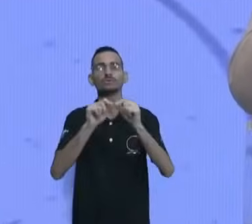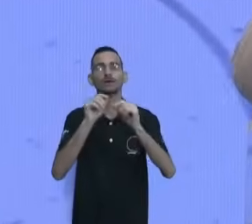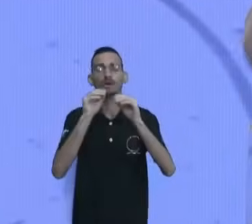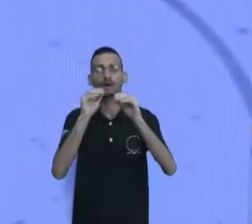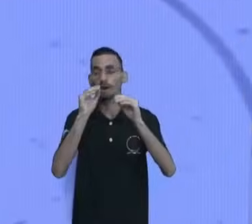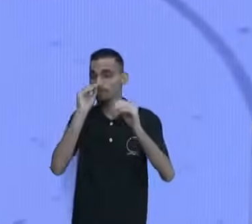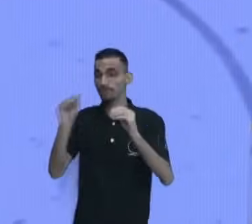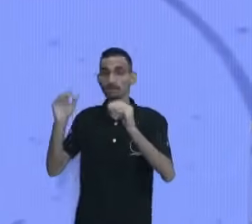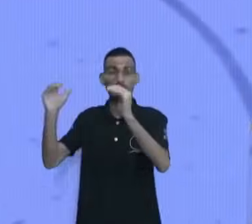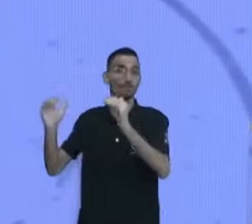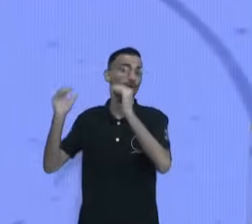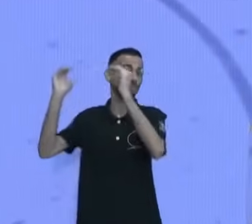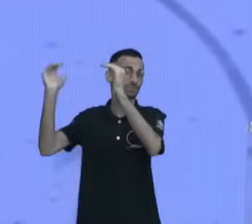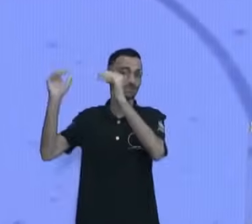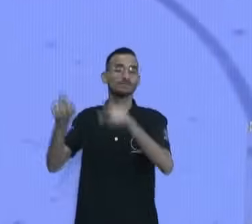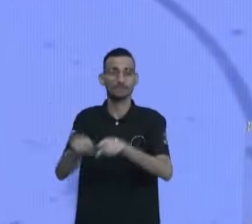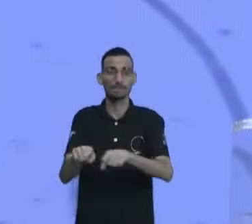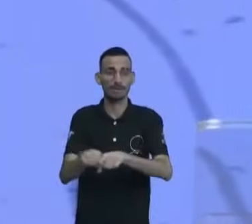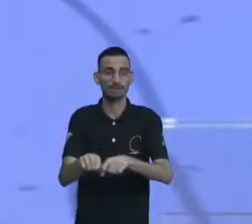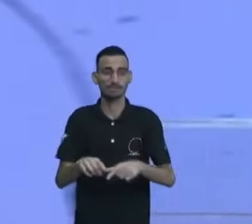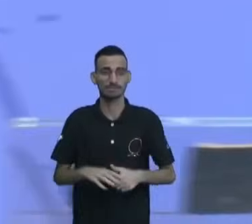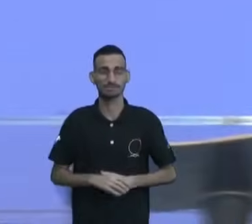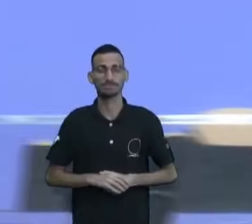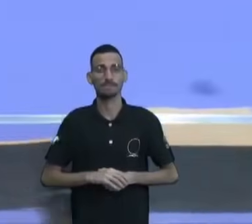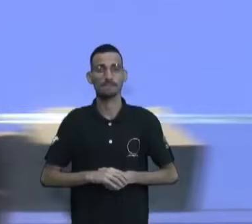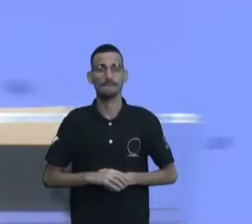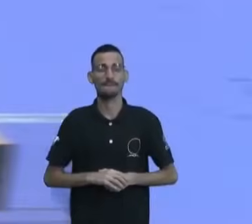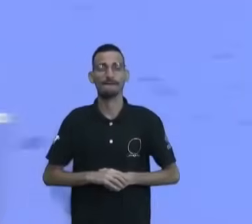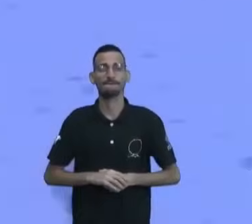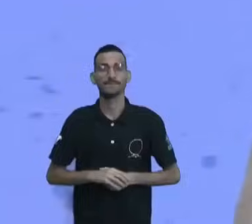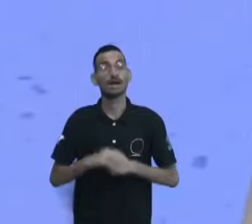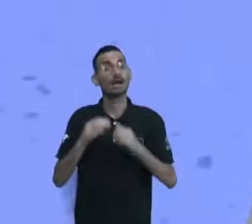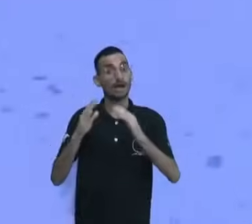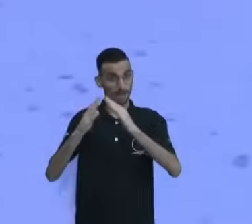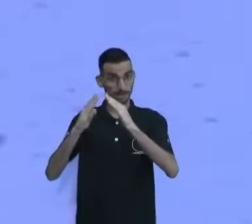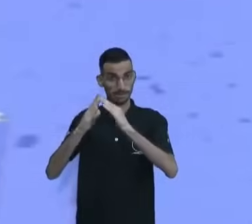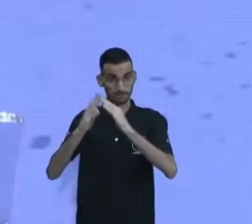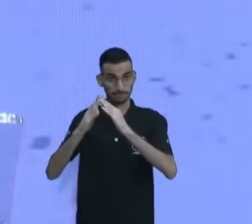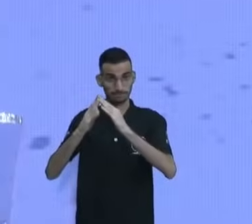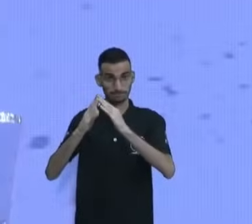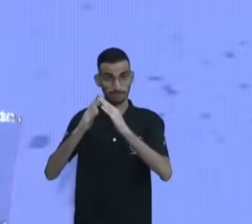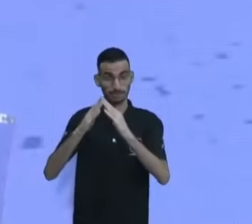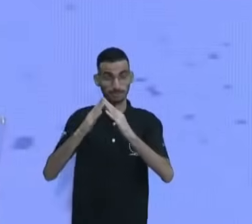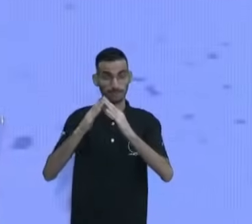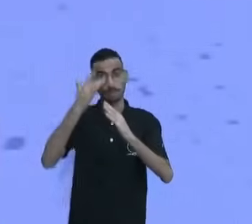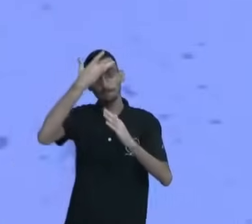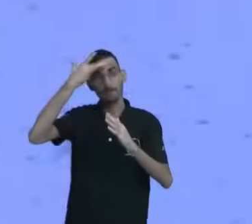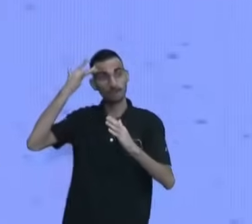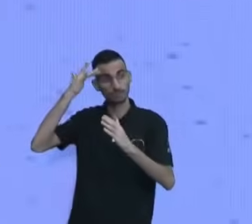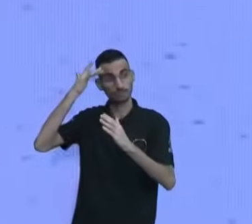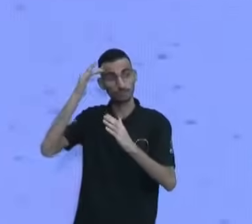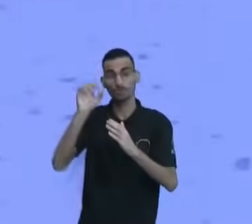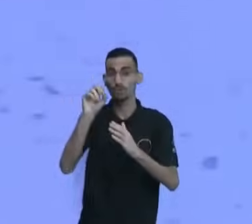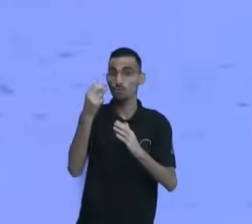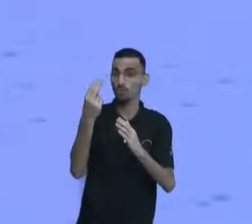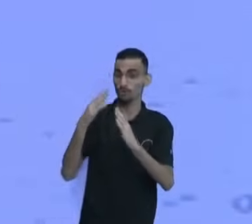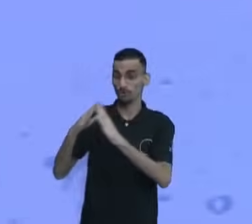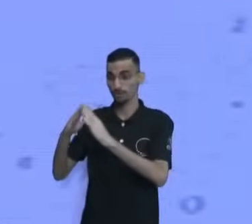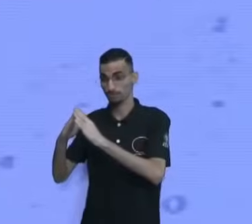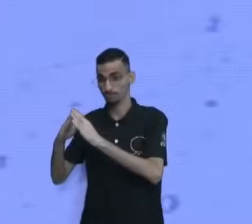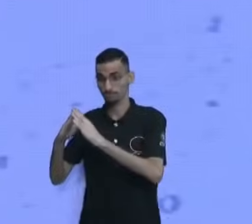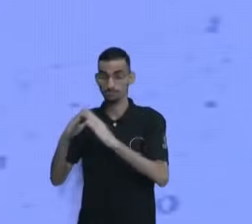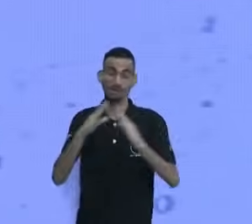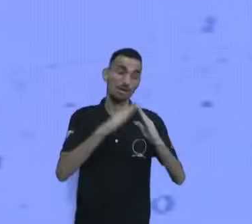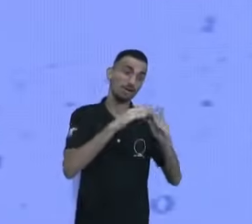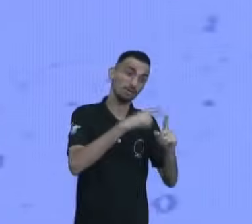jogo tanto casas como templos quem estava lá